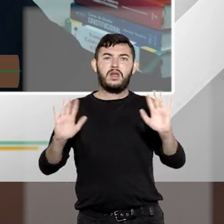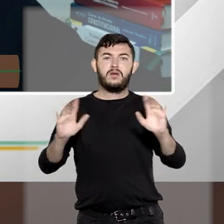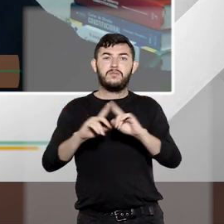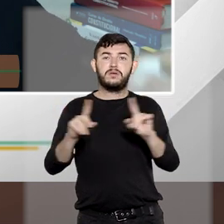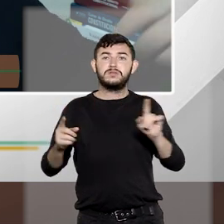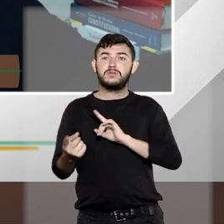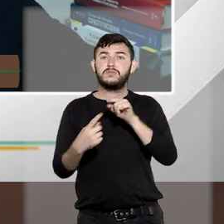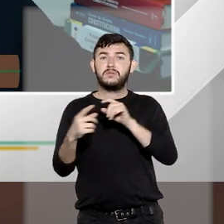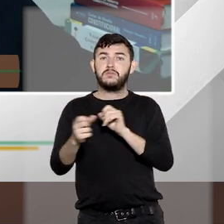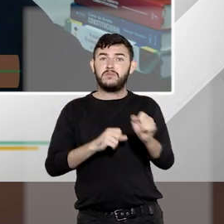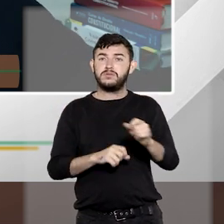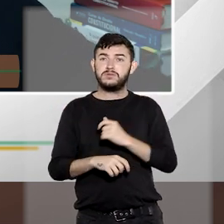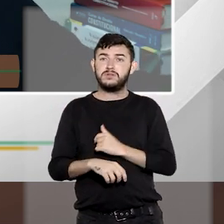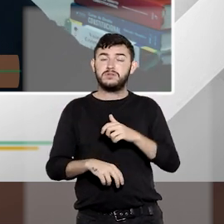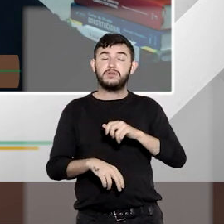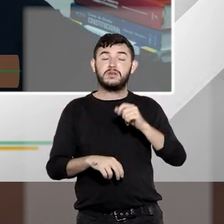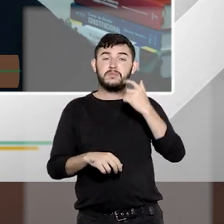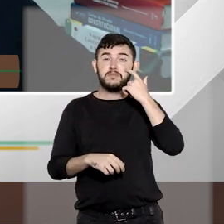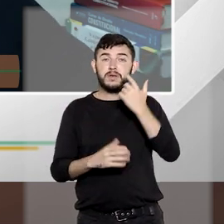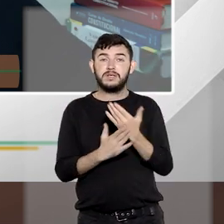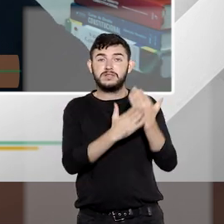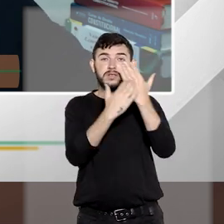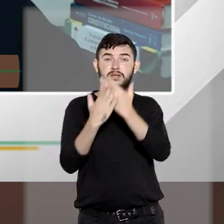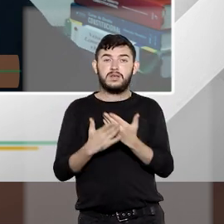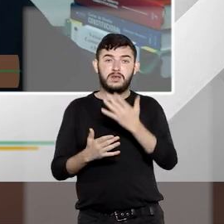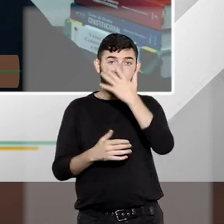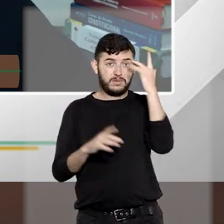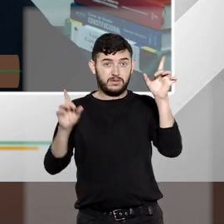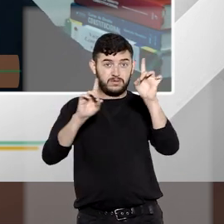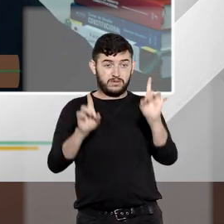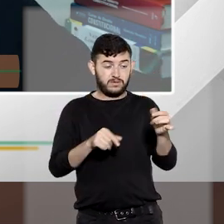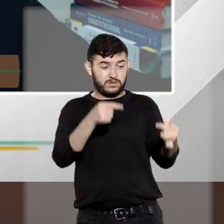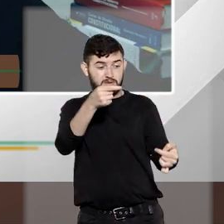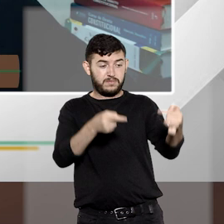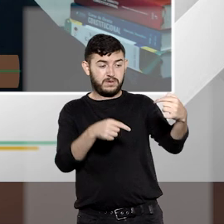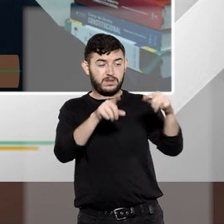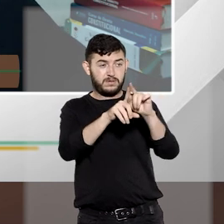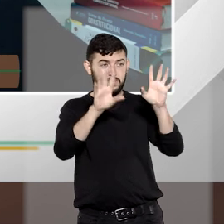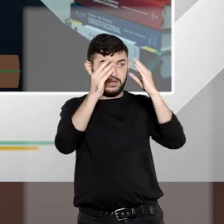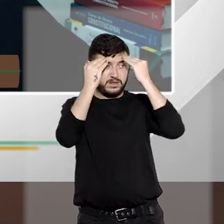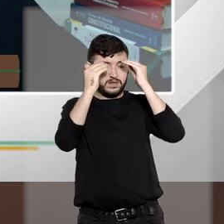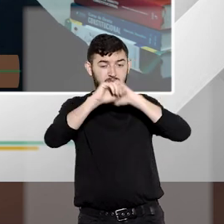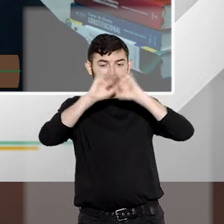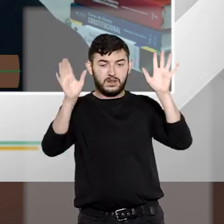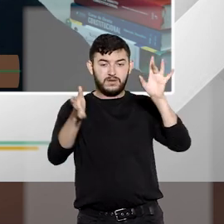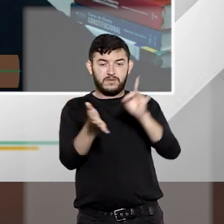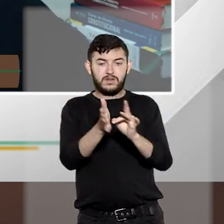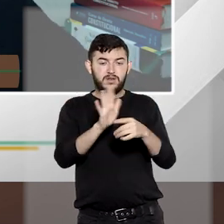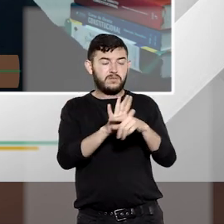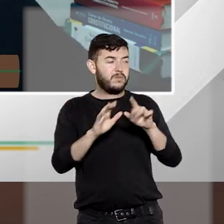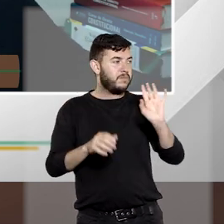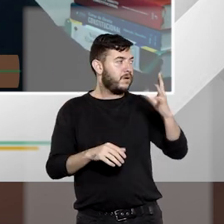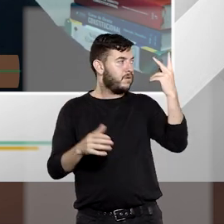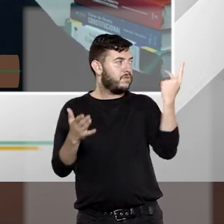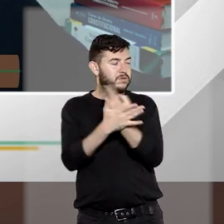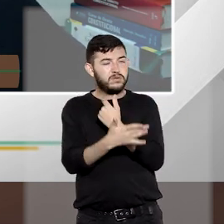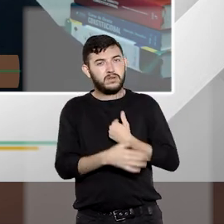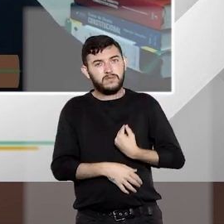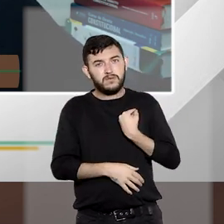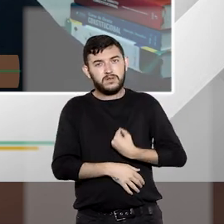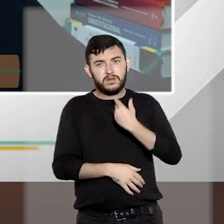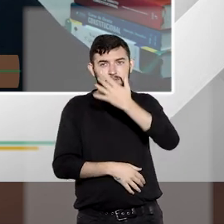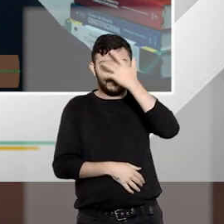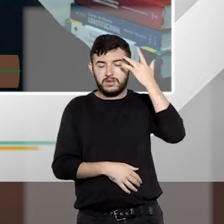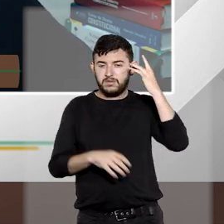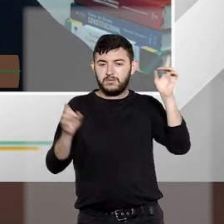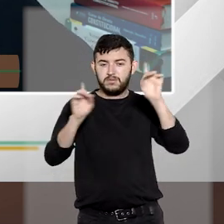de sentar, de pensar, de colocar a pessoa com deficiência para dentro do debate, de entender a nossa realidade, né, e fazer valer ali políticas públicas